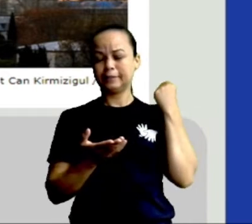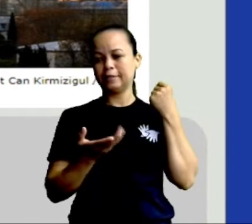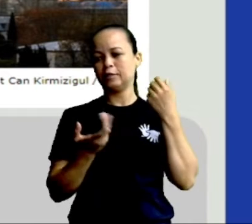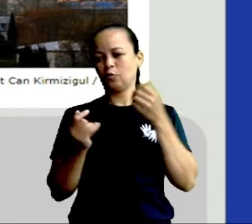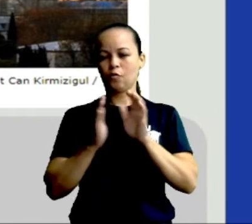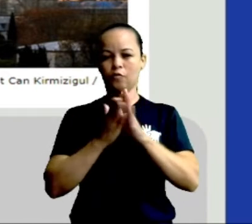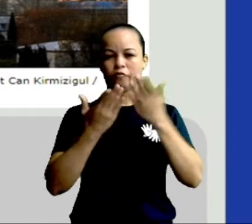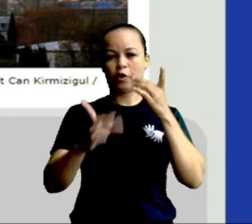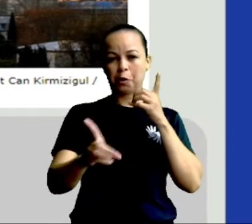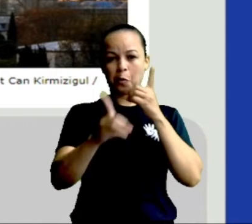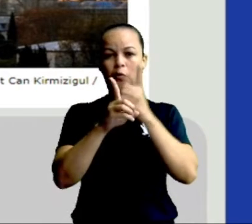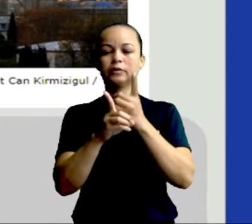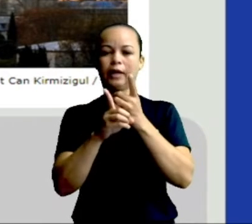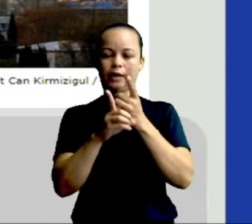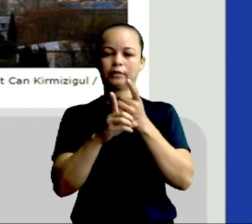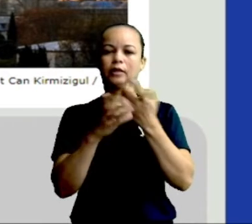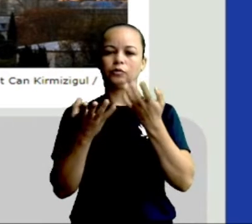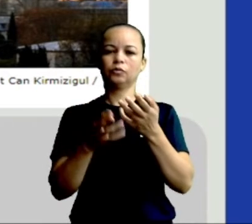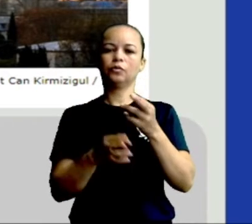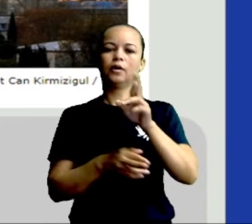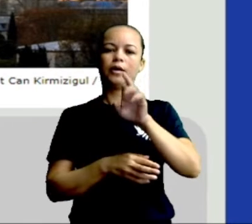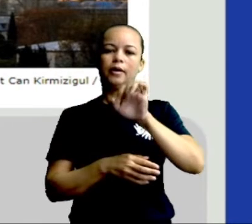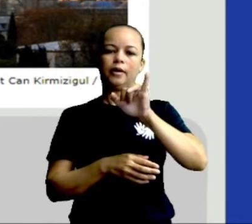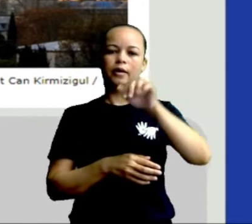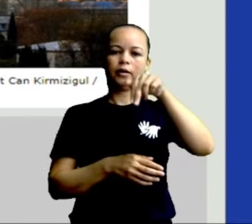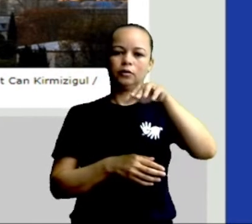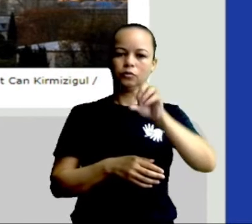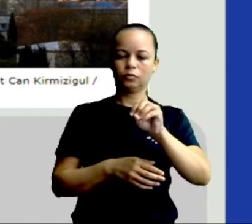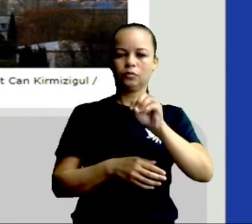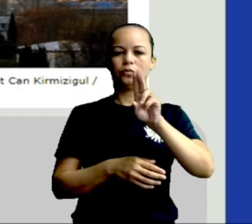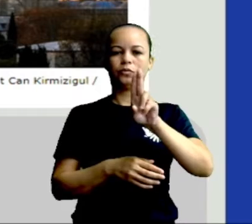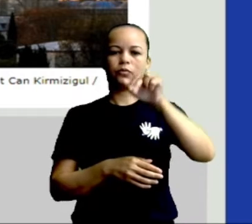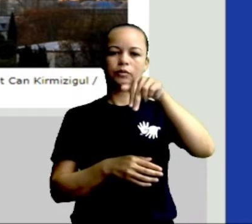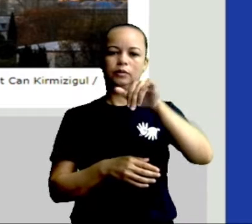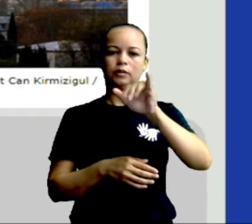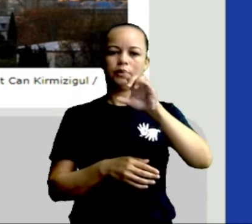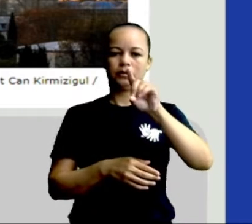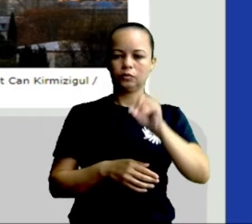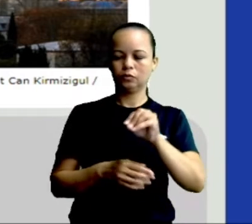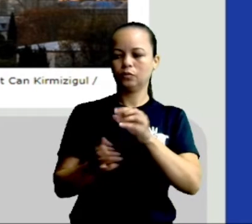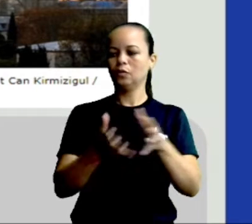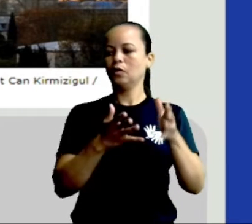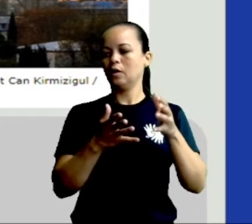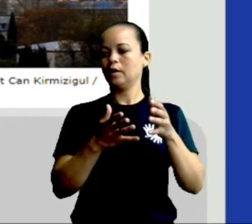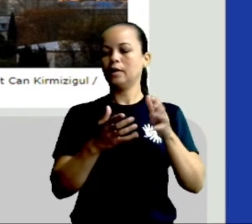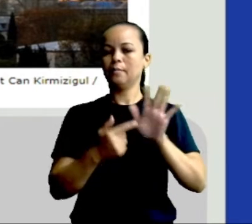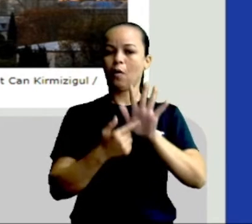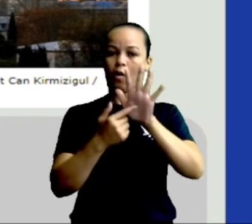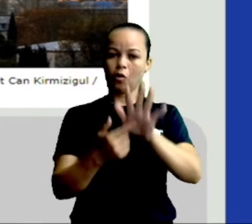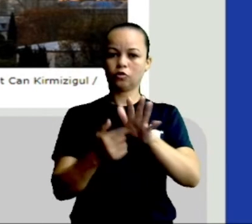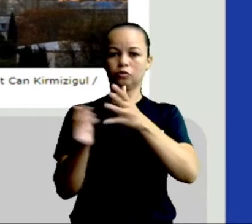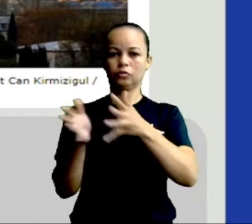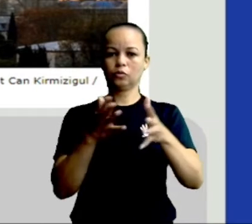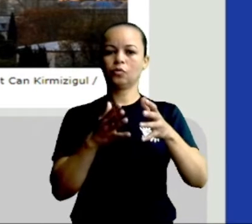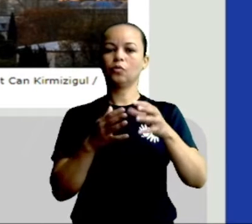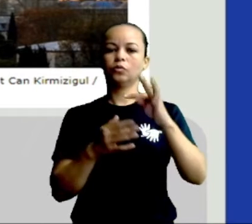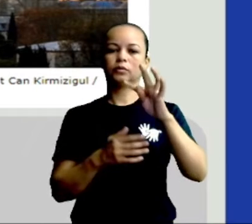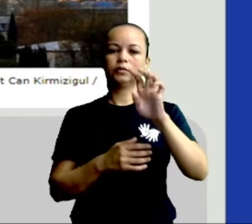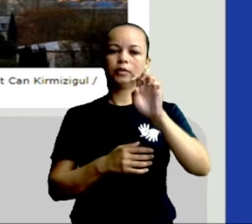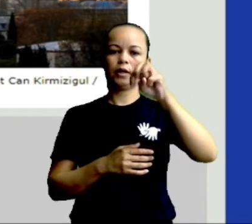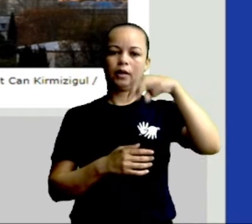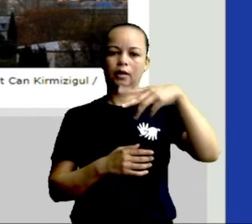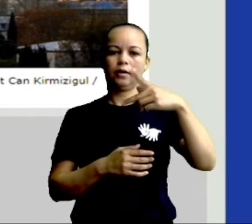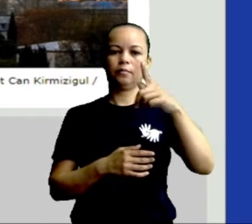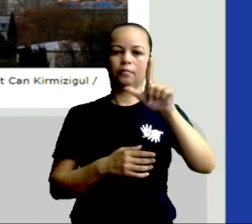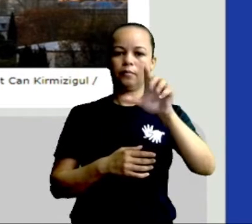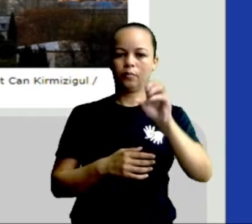mais antiga que foi encontrada no Reino Unido, e trago uma imagem do templo do islamismo, a mesquita